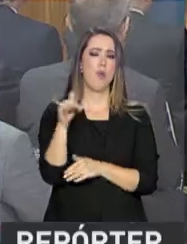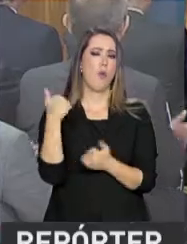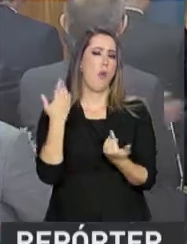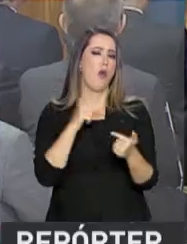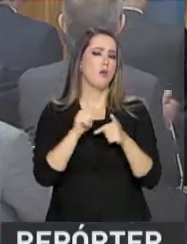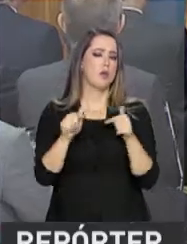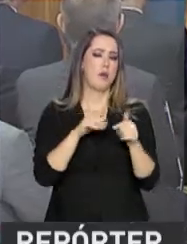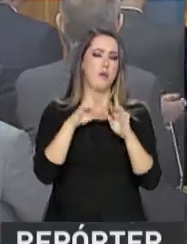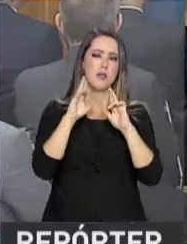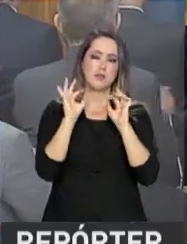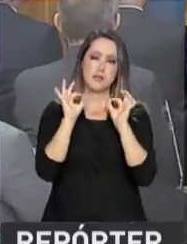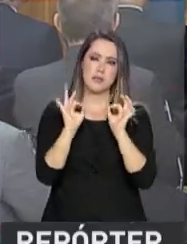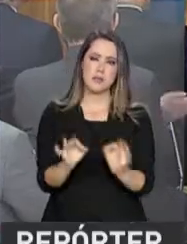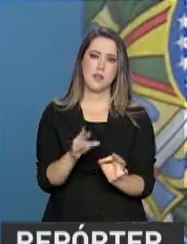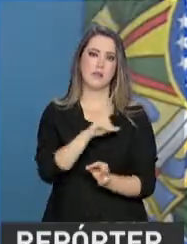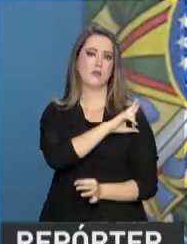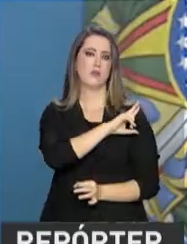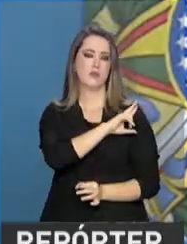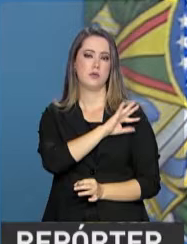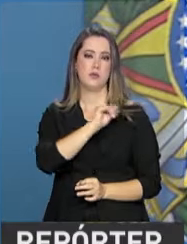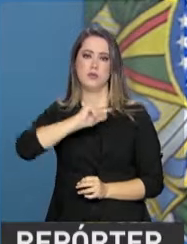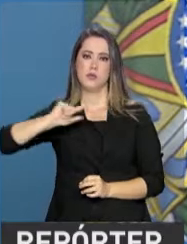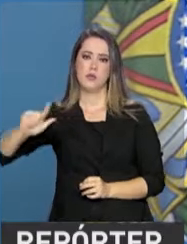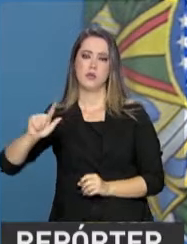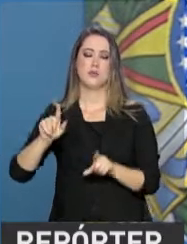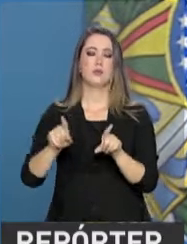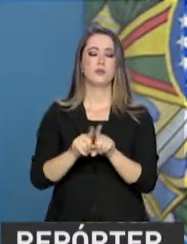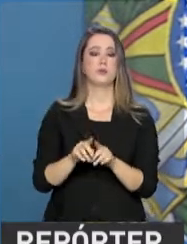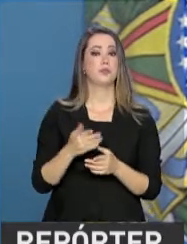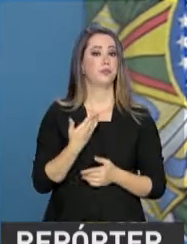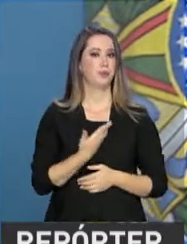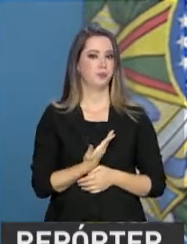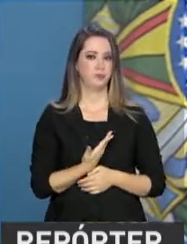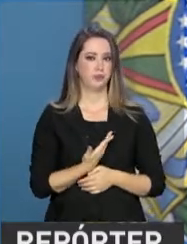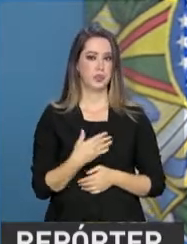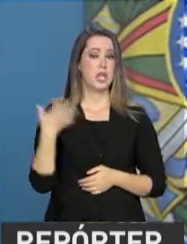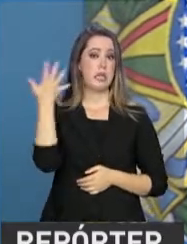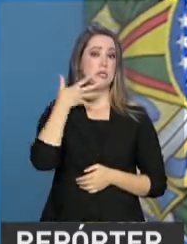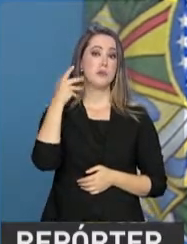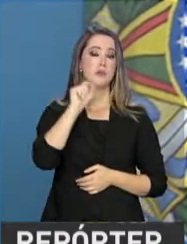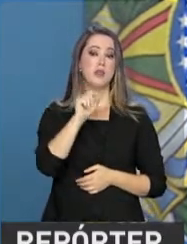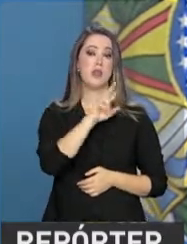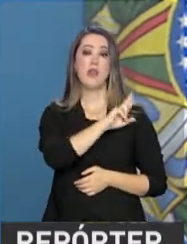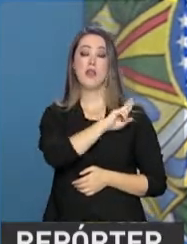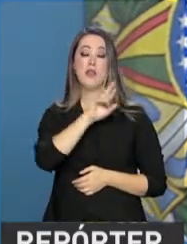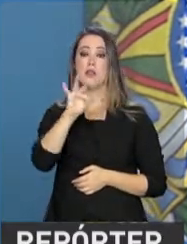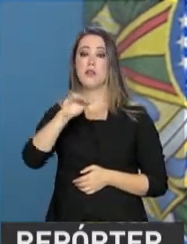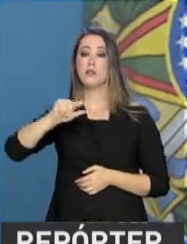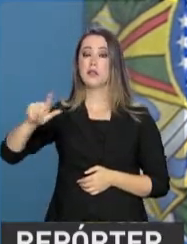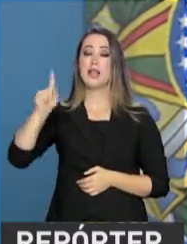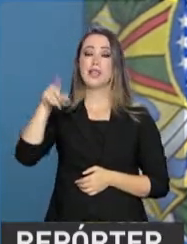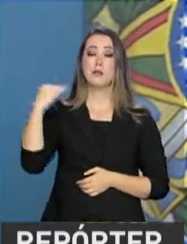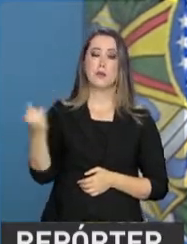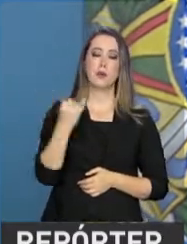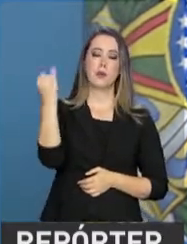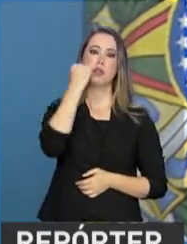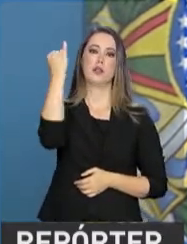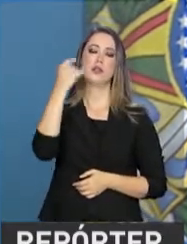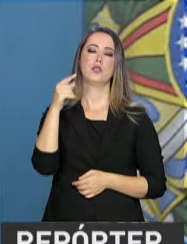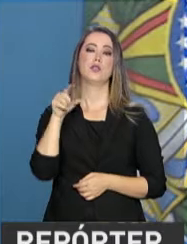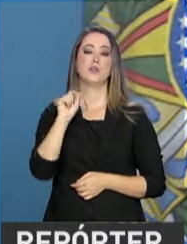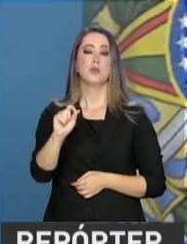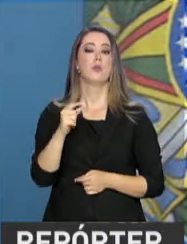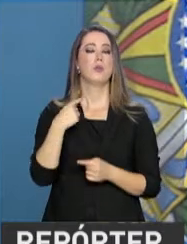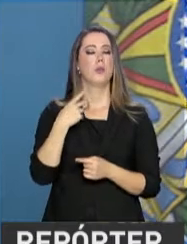fiscal desses ministros responsabilidade fiscal é decisiva para verdadeira responsabilidade social